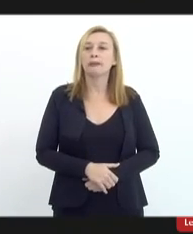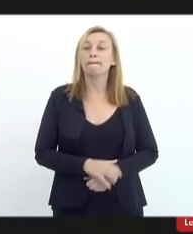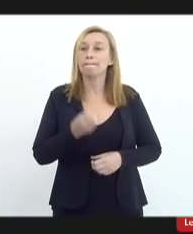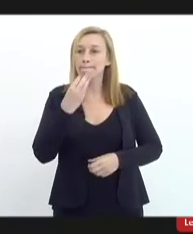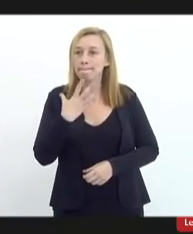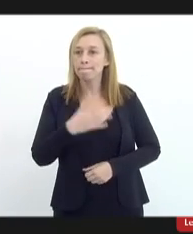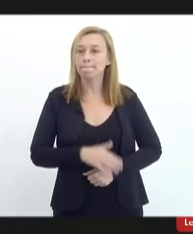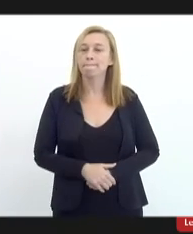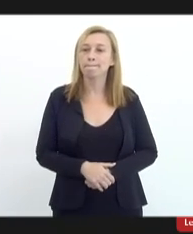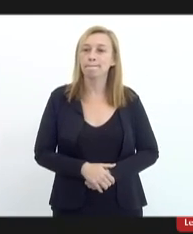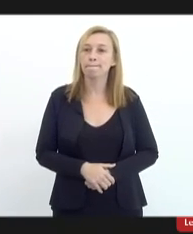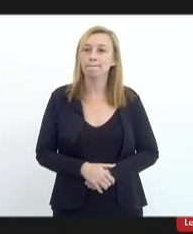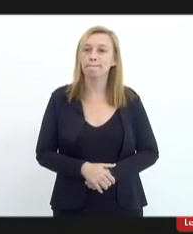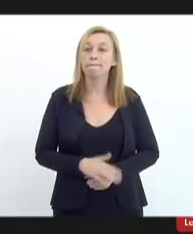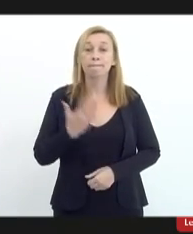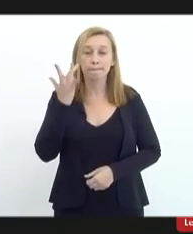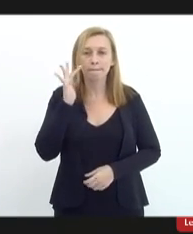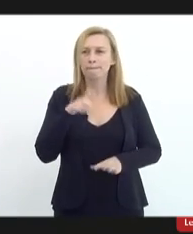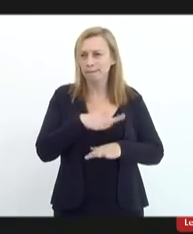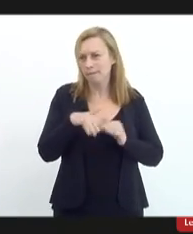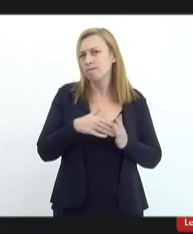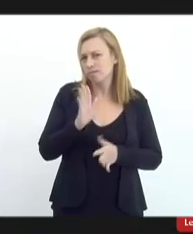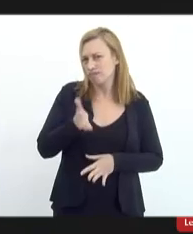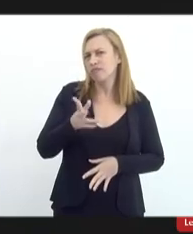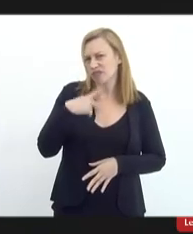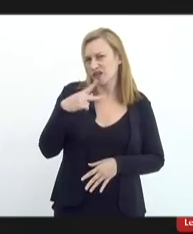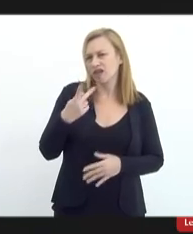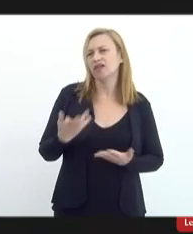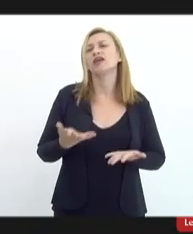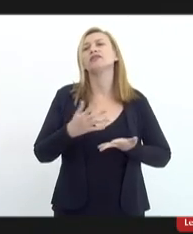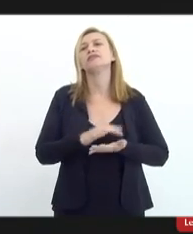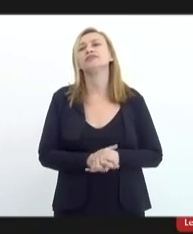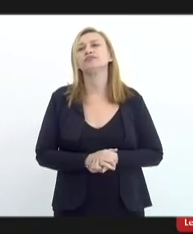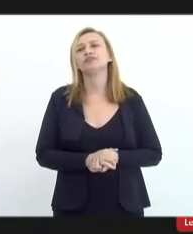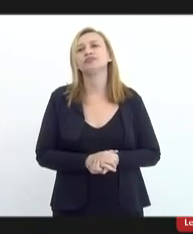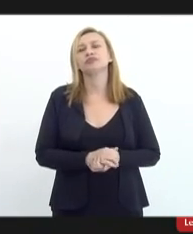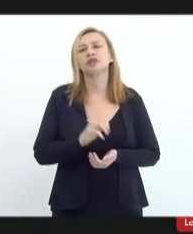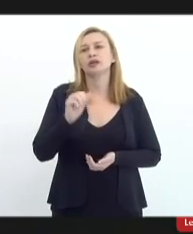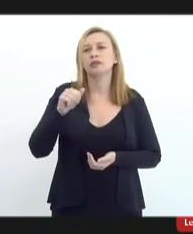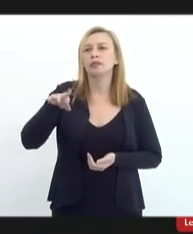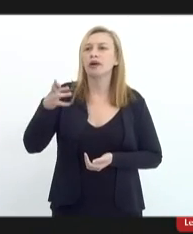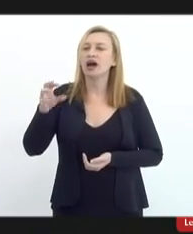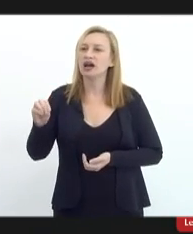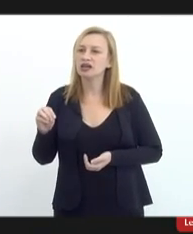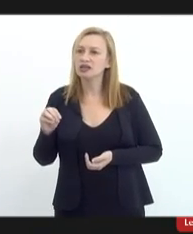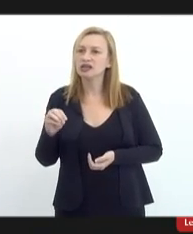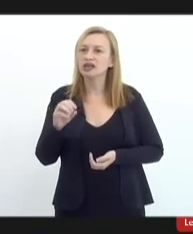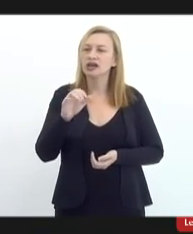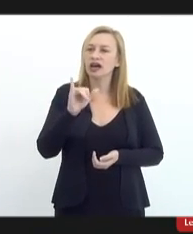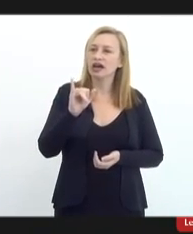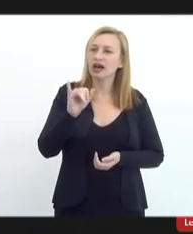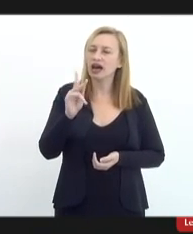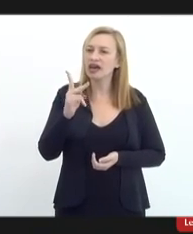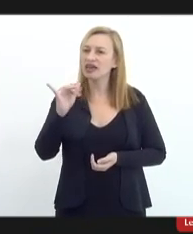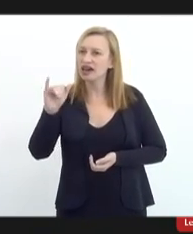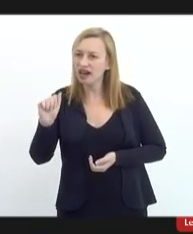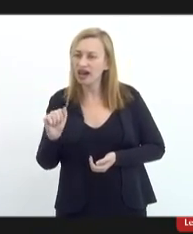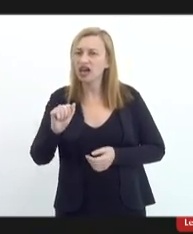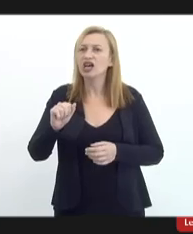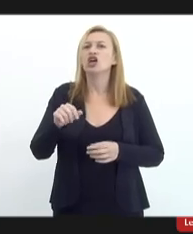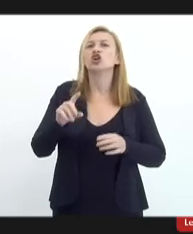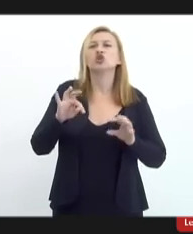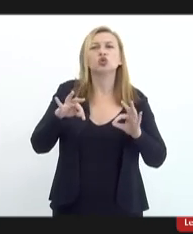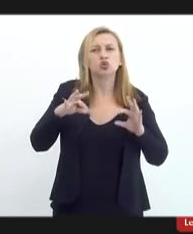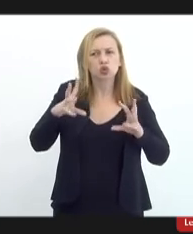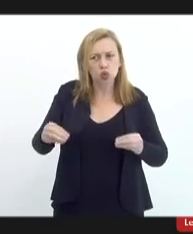Bom, eu acho que todos falaram, né? A Vital, o Márcio, a IA, todos. Eu